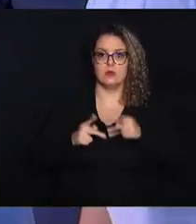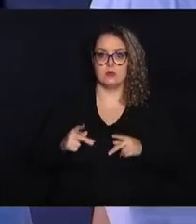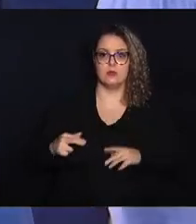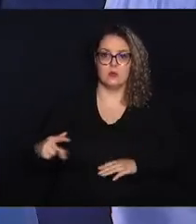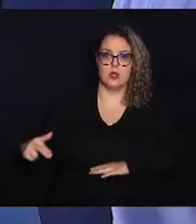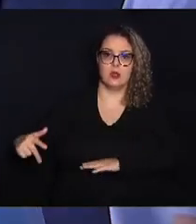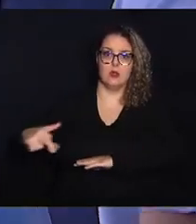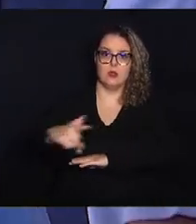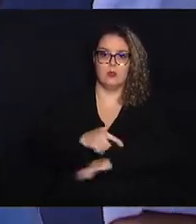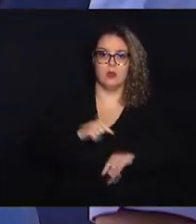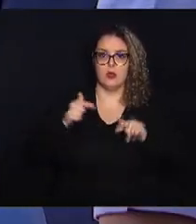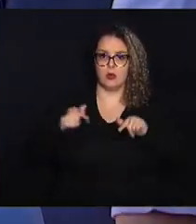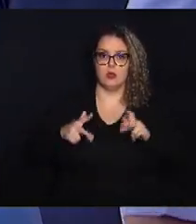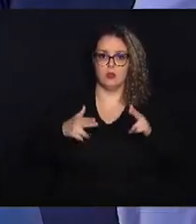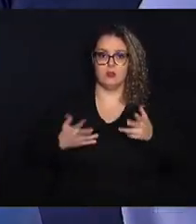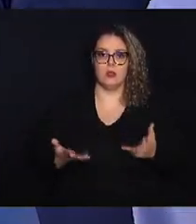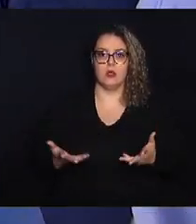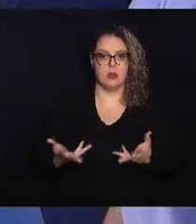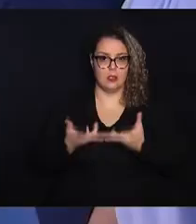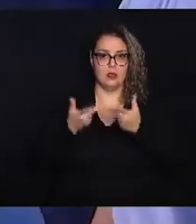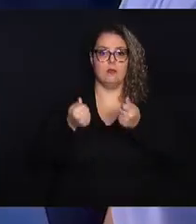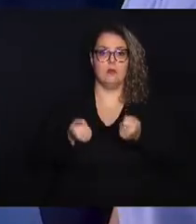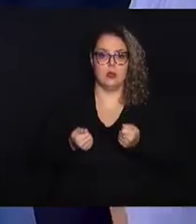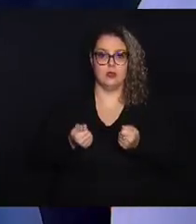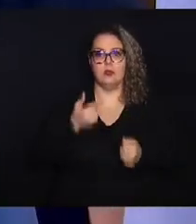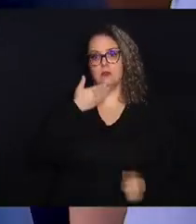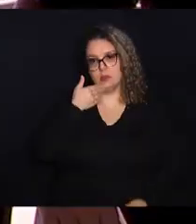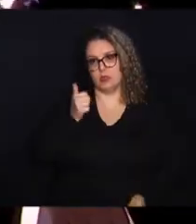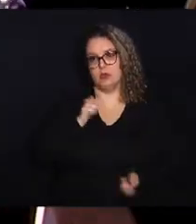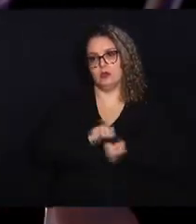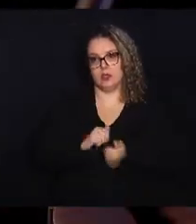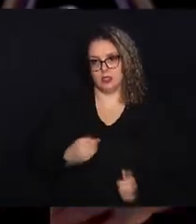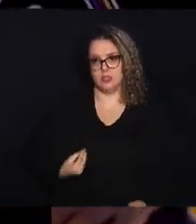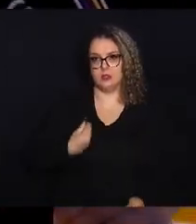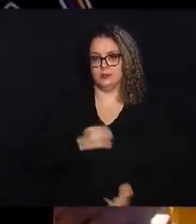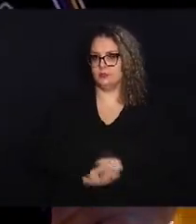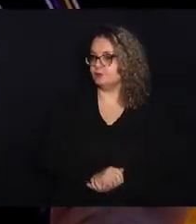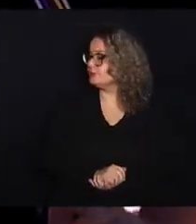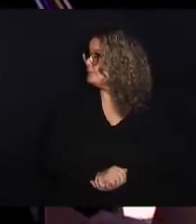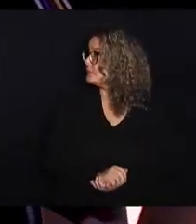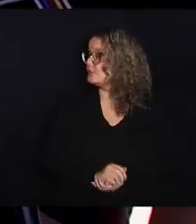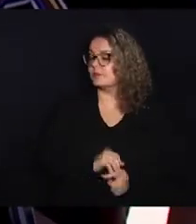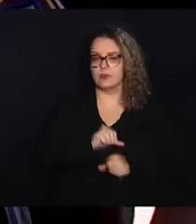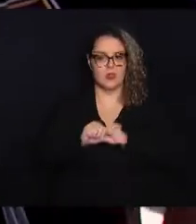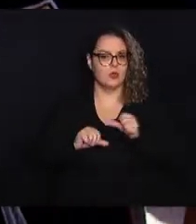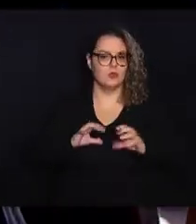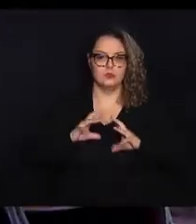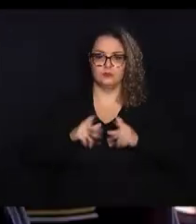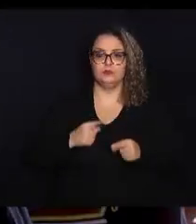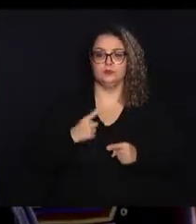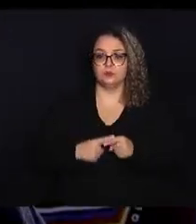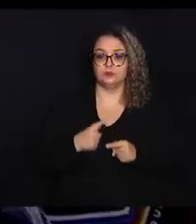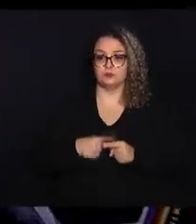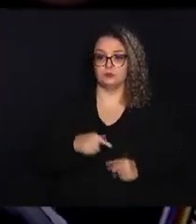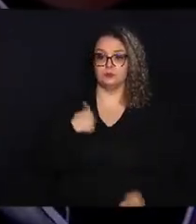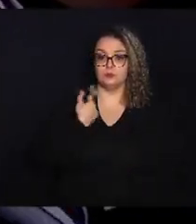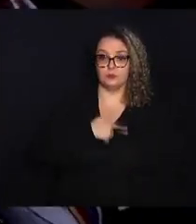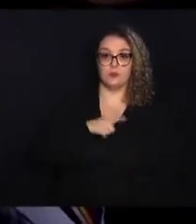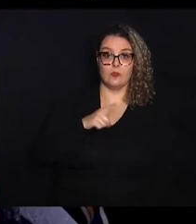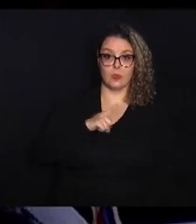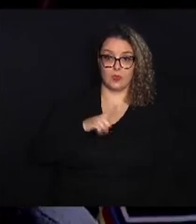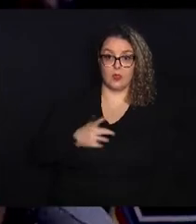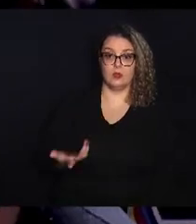por um espaço como esse é fantástica, melhora a qualidade de vida. Essa mudança é tudo, porque nós tínhamos aqui